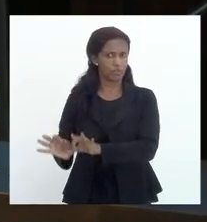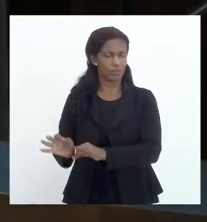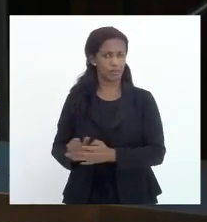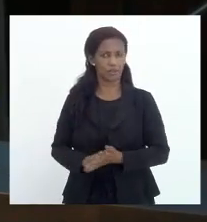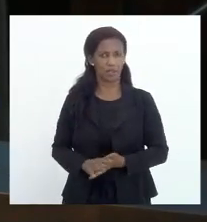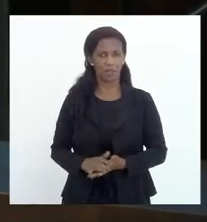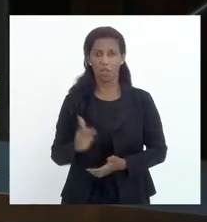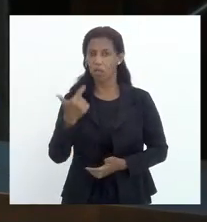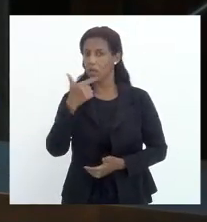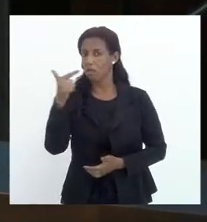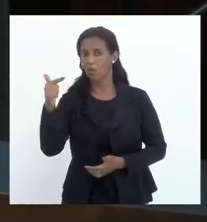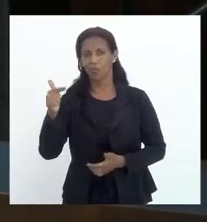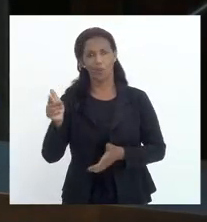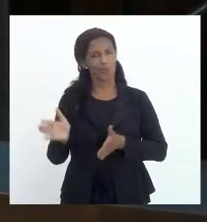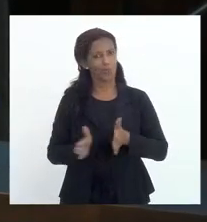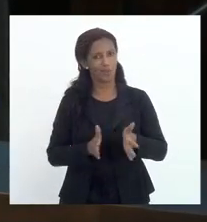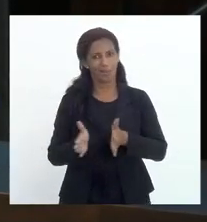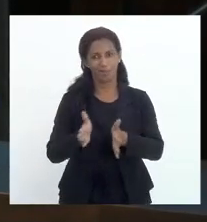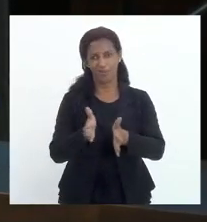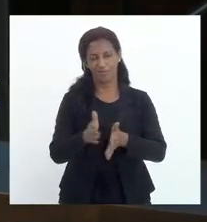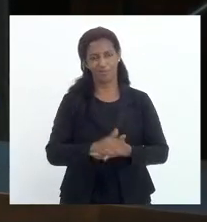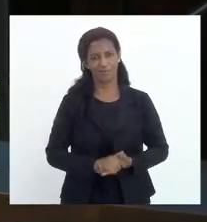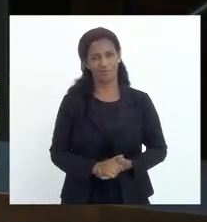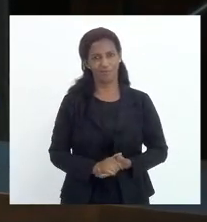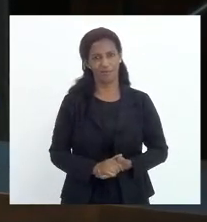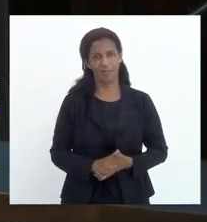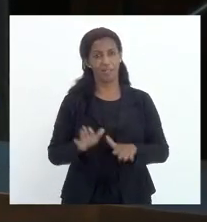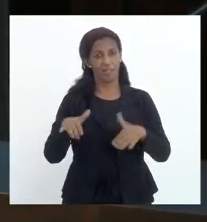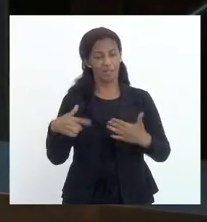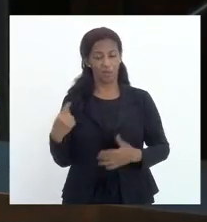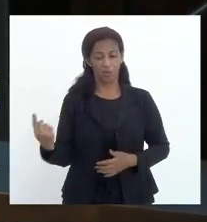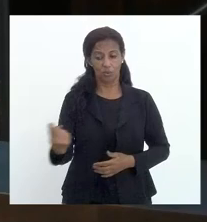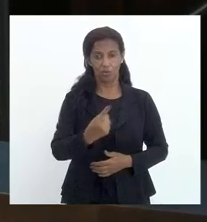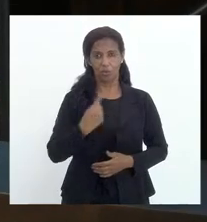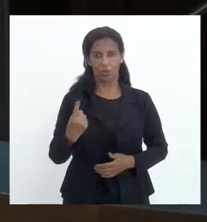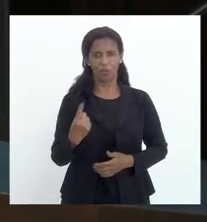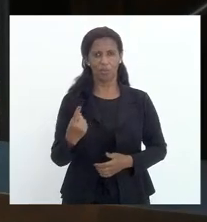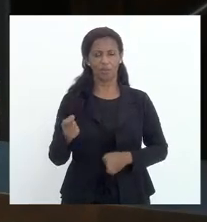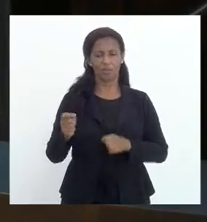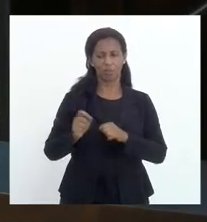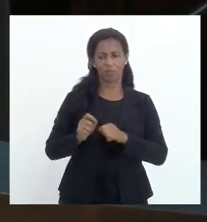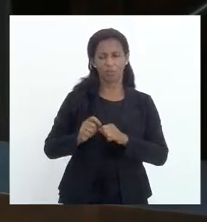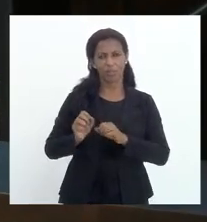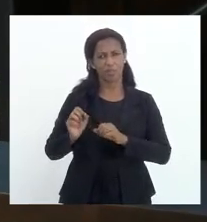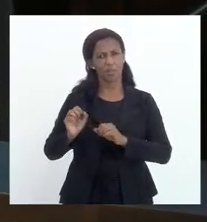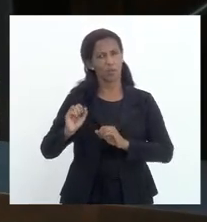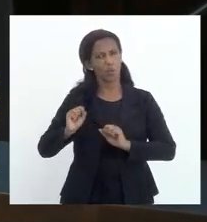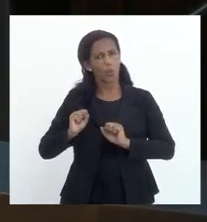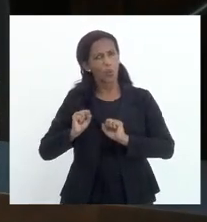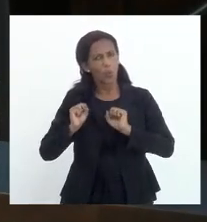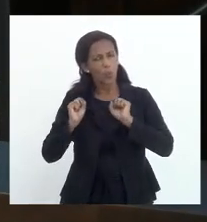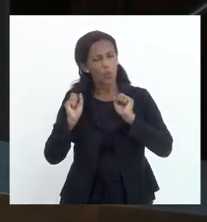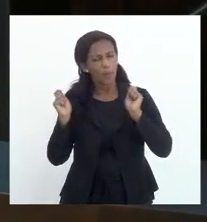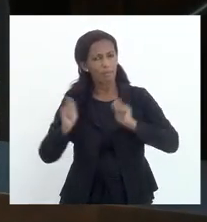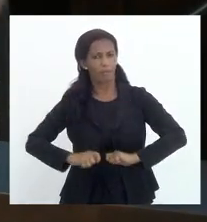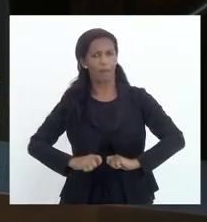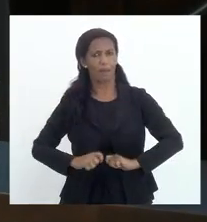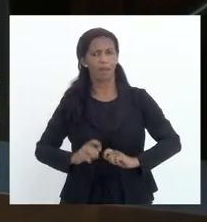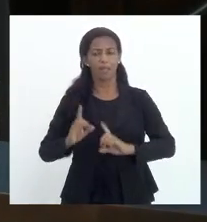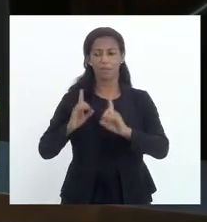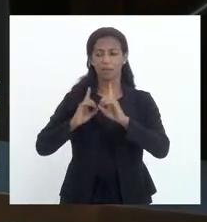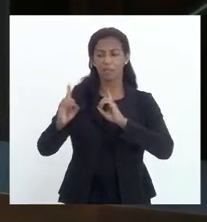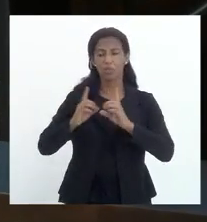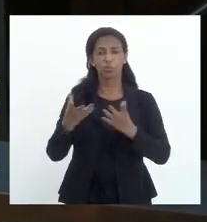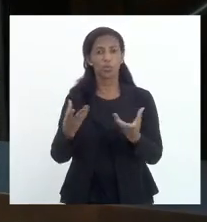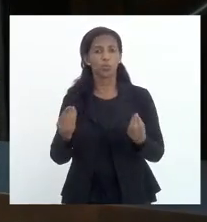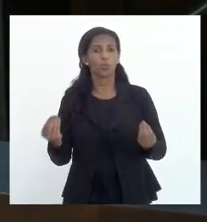Não há outra possibilidade. Então, nós estamos fazendo o possível. Então, aqui a discussão, por exemplo, se discute muito